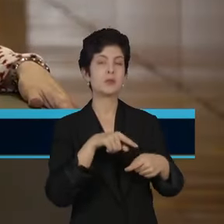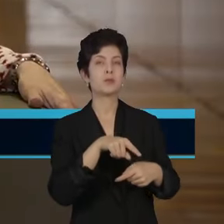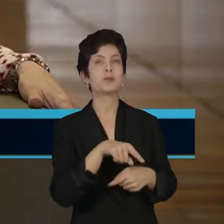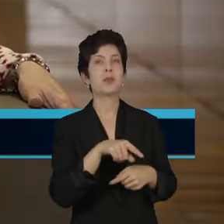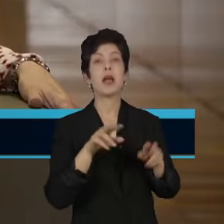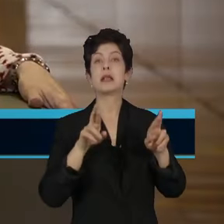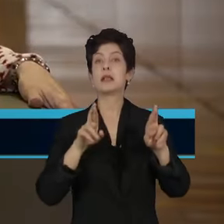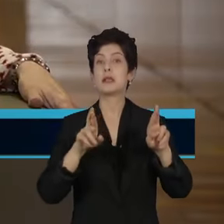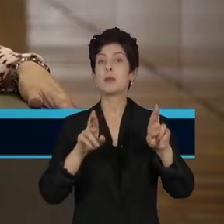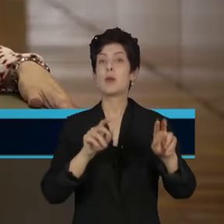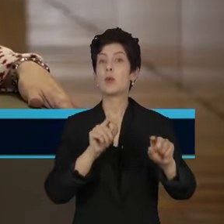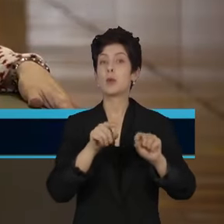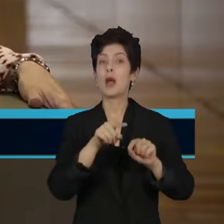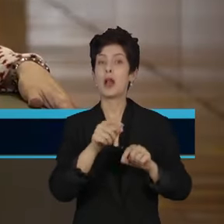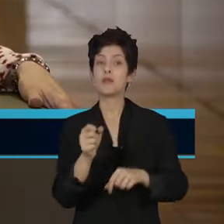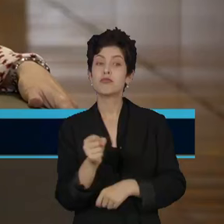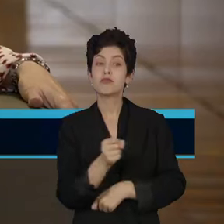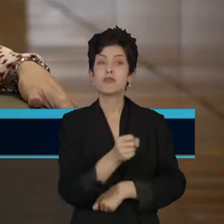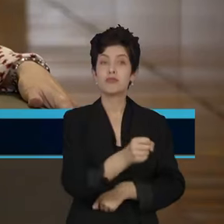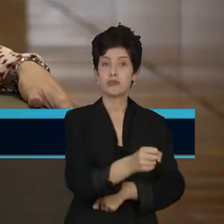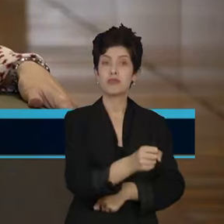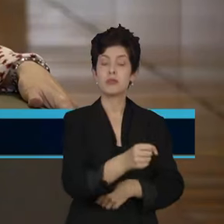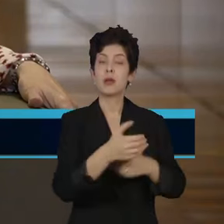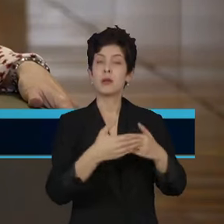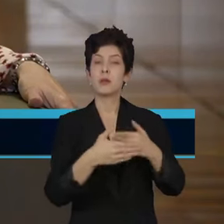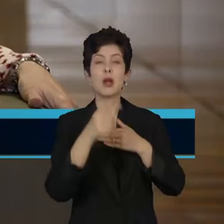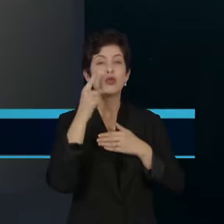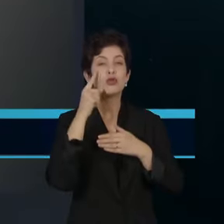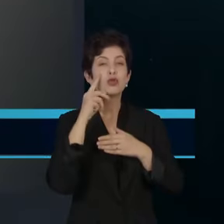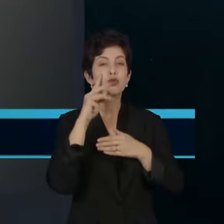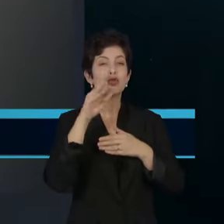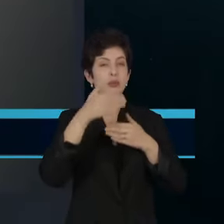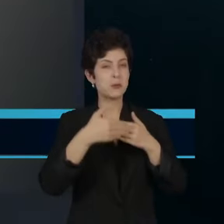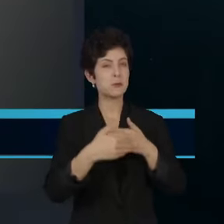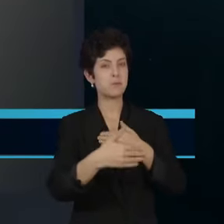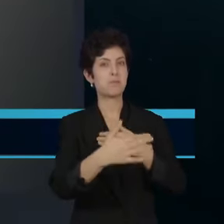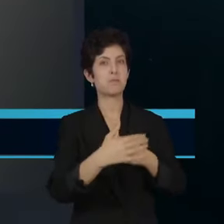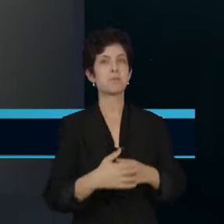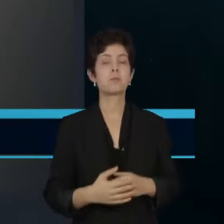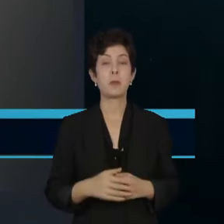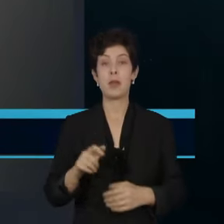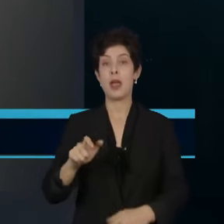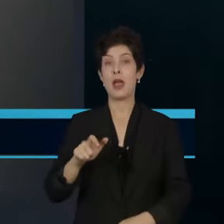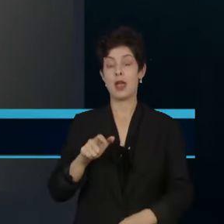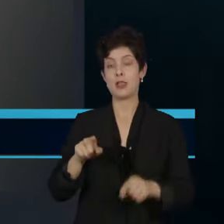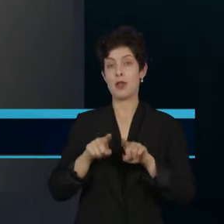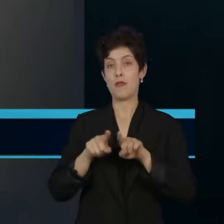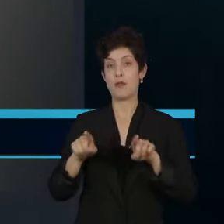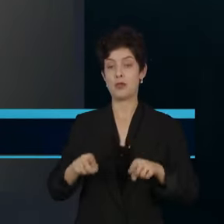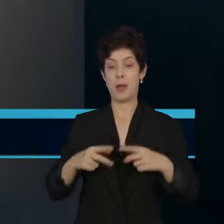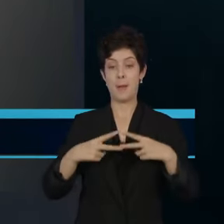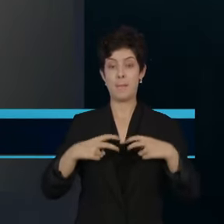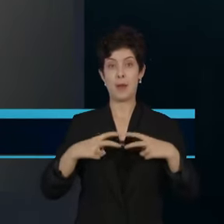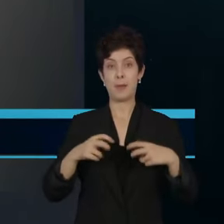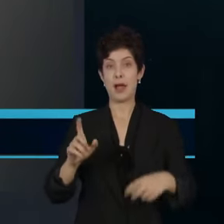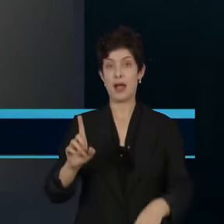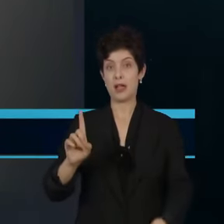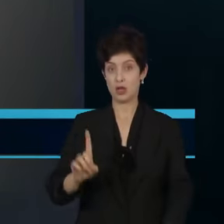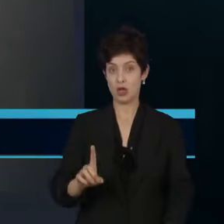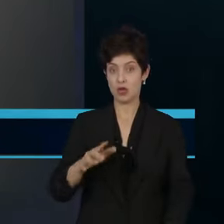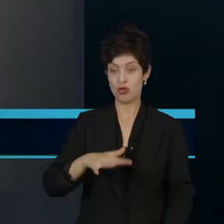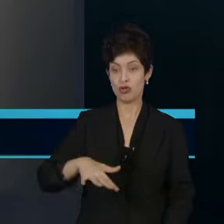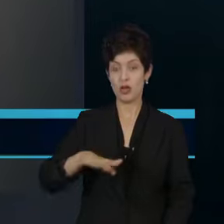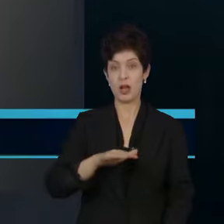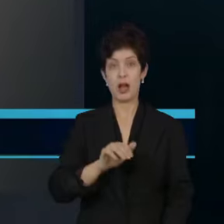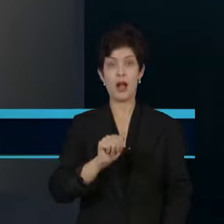A expectativa é que ela possa ser empossada nos próximos dias. Ex-funcionária da Petrobras e ex-diretora-geral da